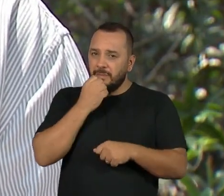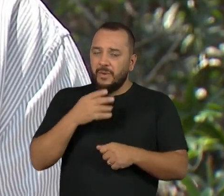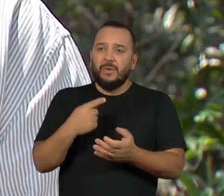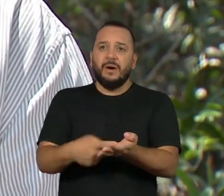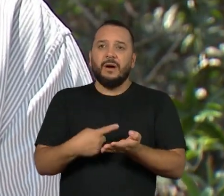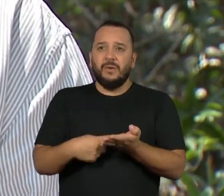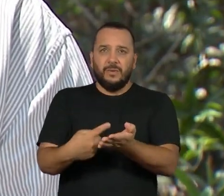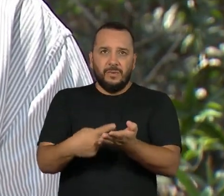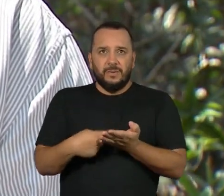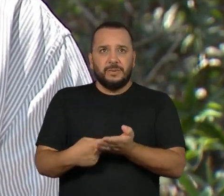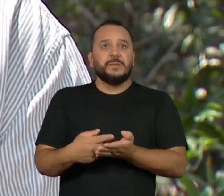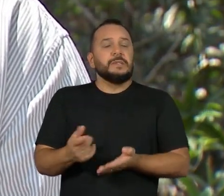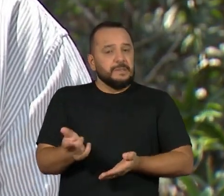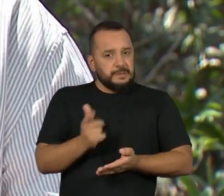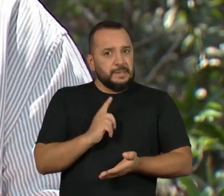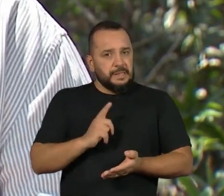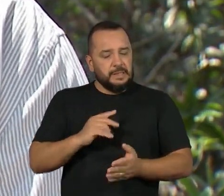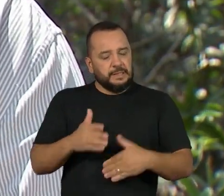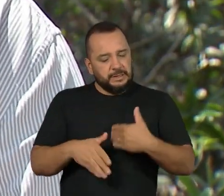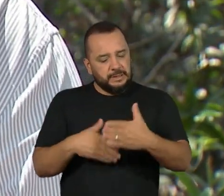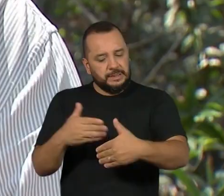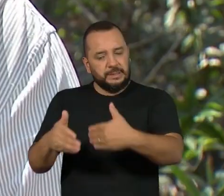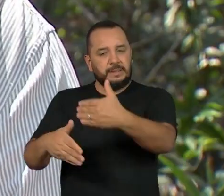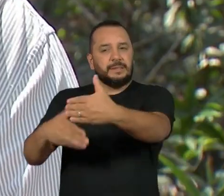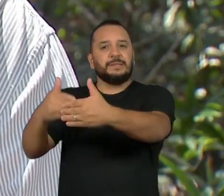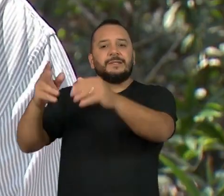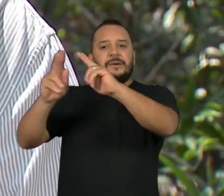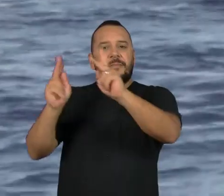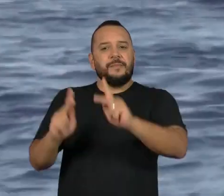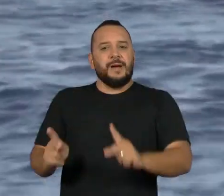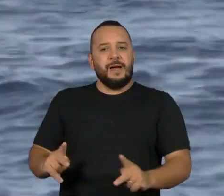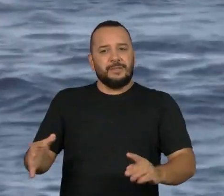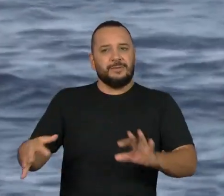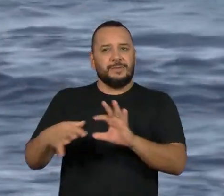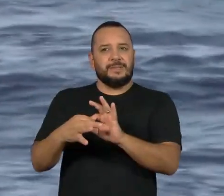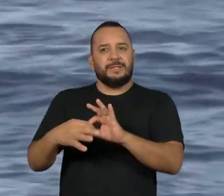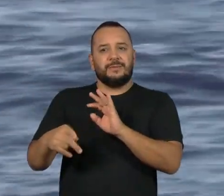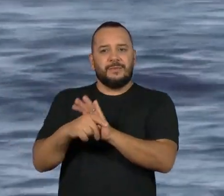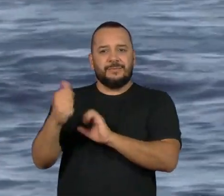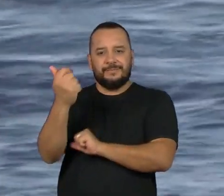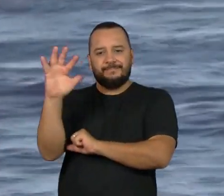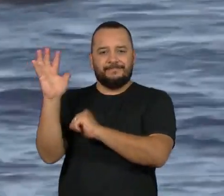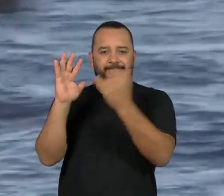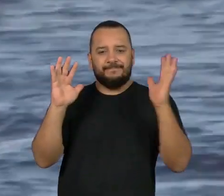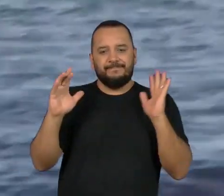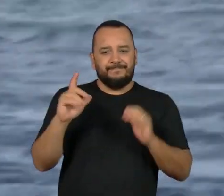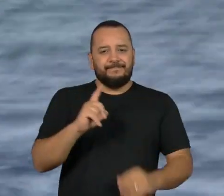bom caminho em direção a essa tão esperada paz com a natureza.